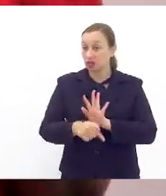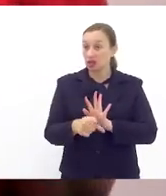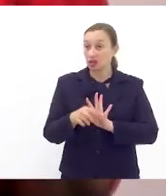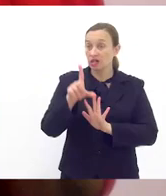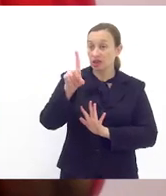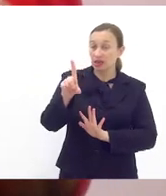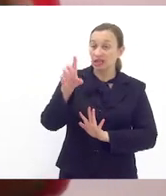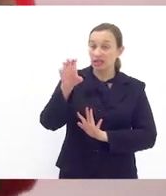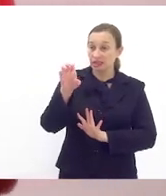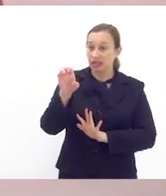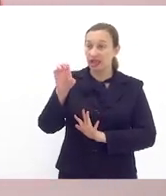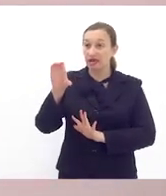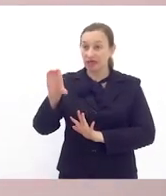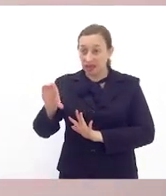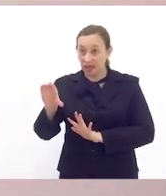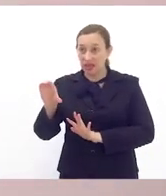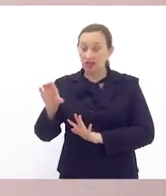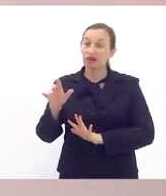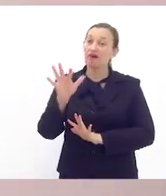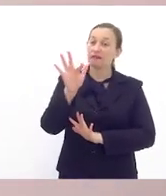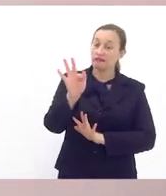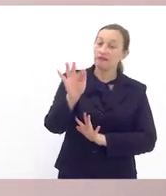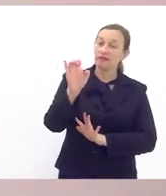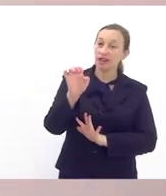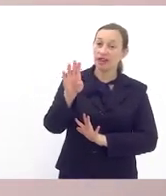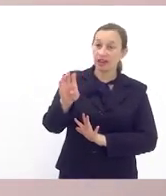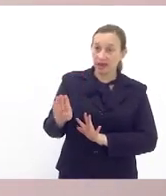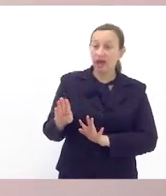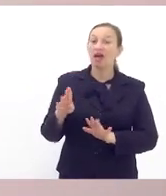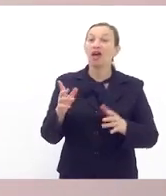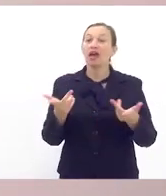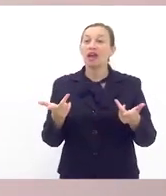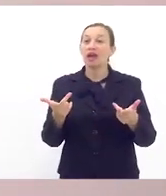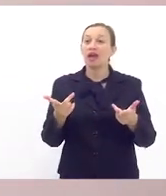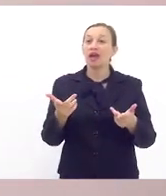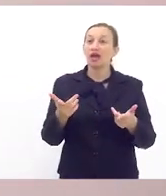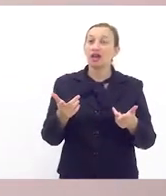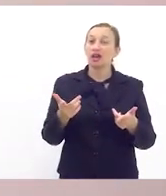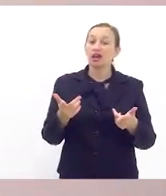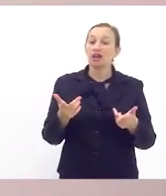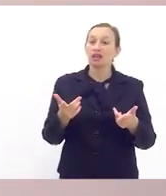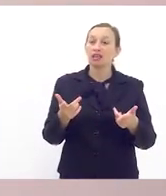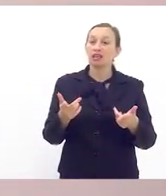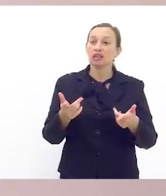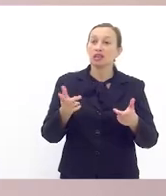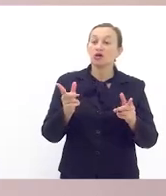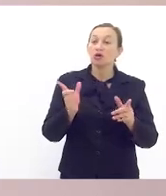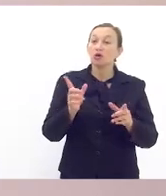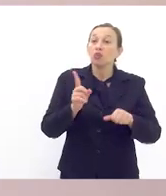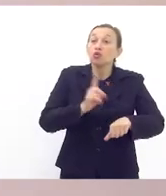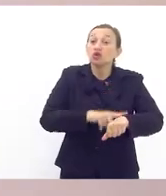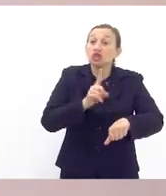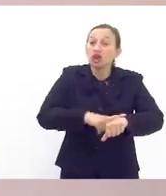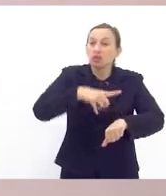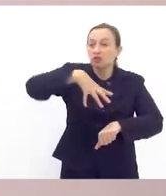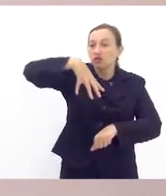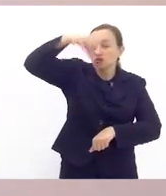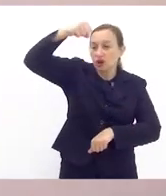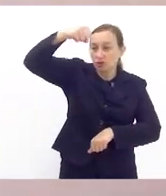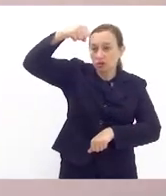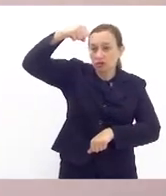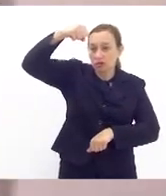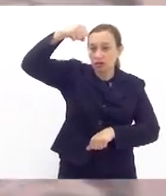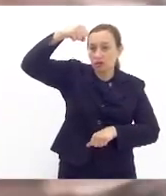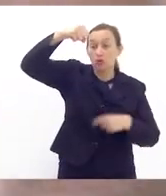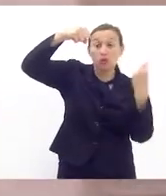Deck do fac o deck a duração de falta de energia por conjuntos que a